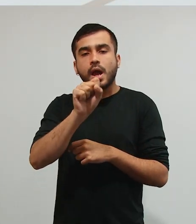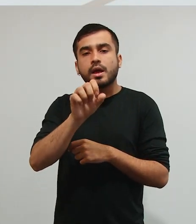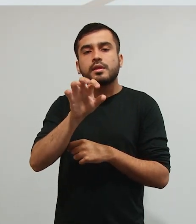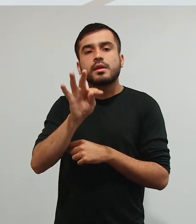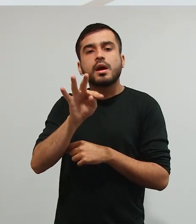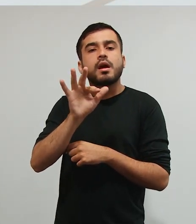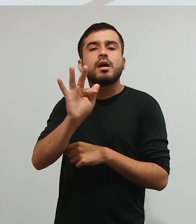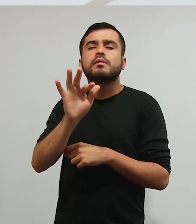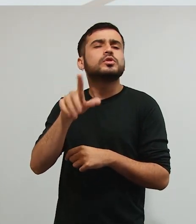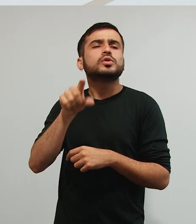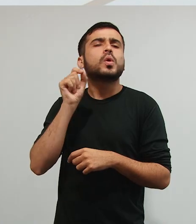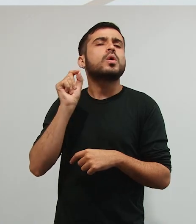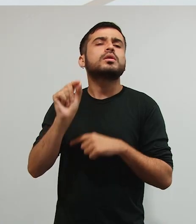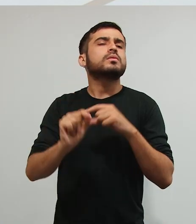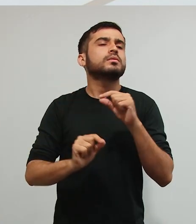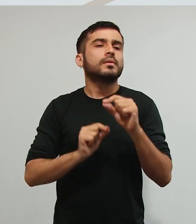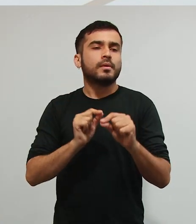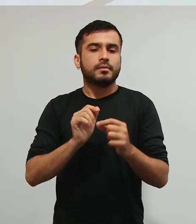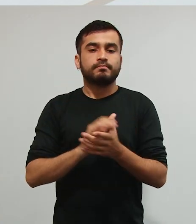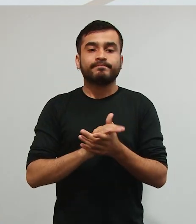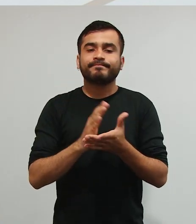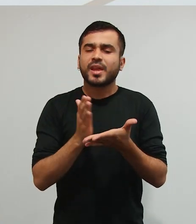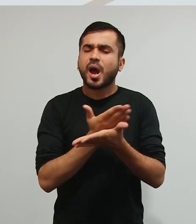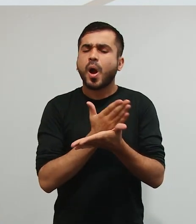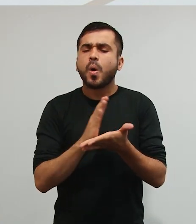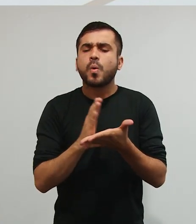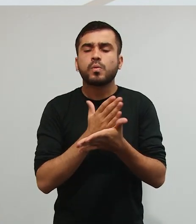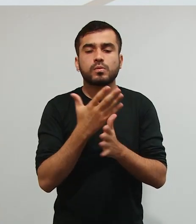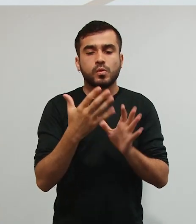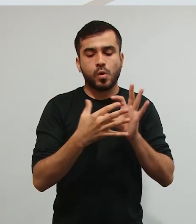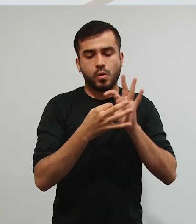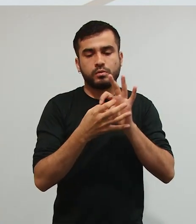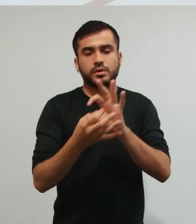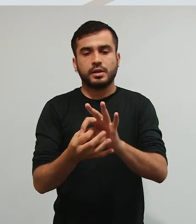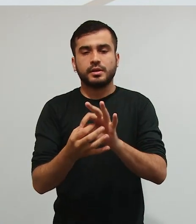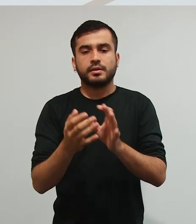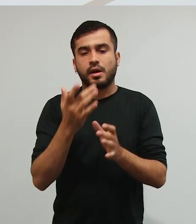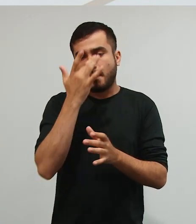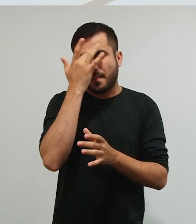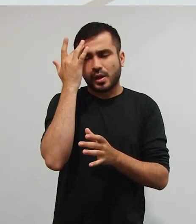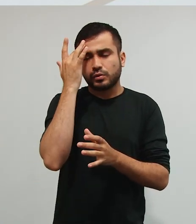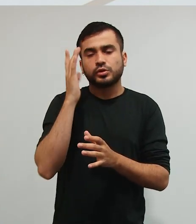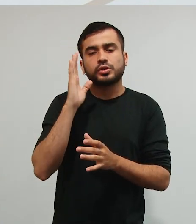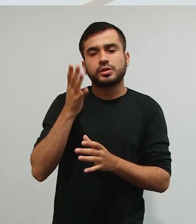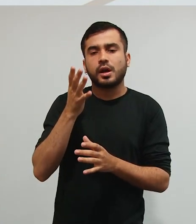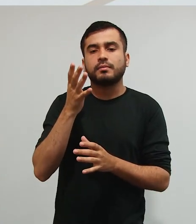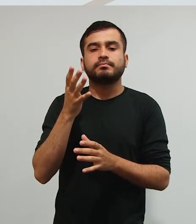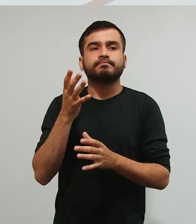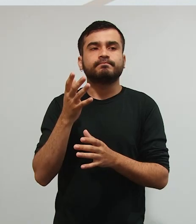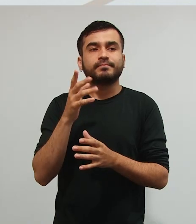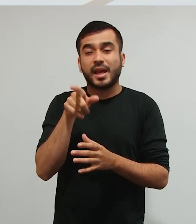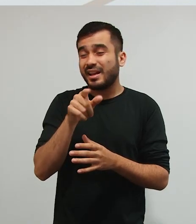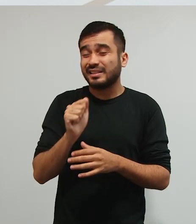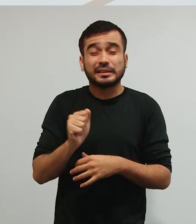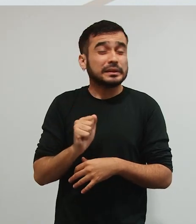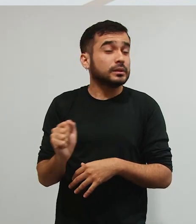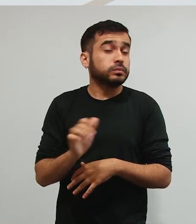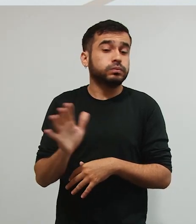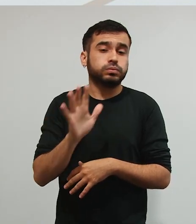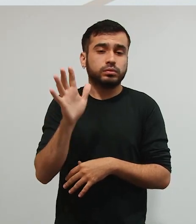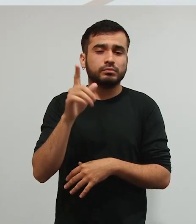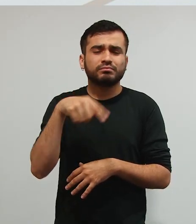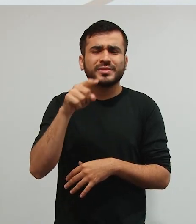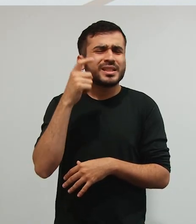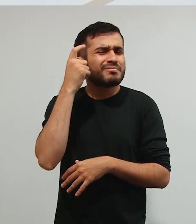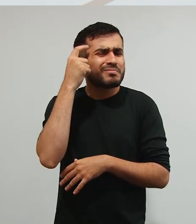decidiu ali? Em algumas situações, você mover o aparato estatal é tão caro. Eu